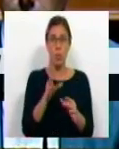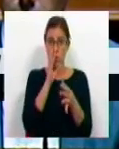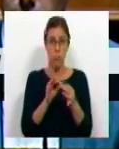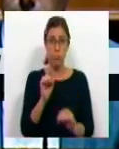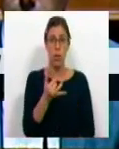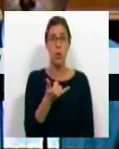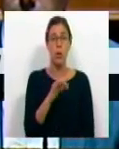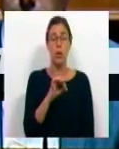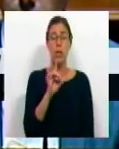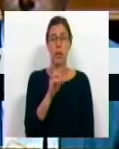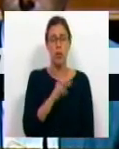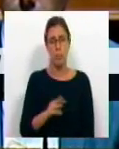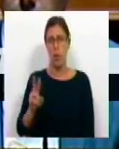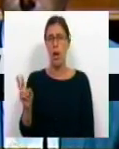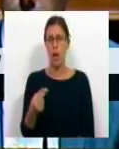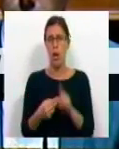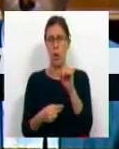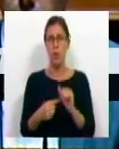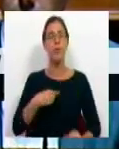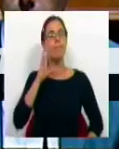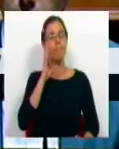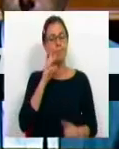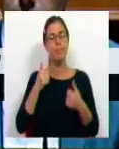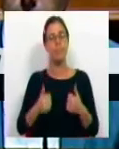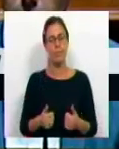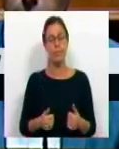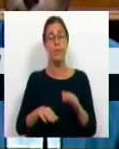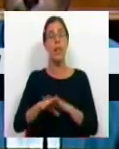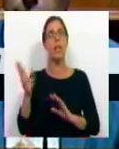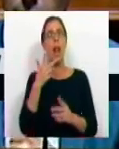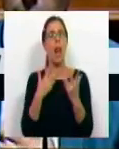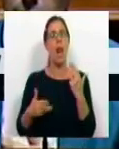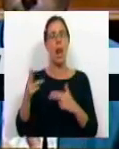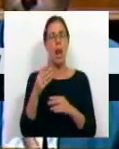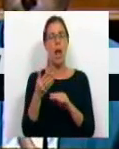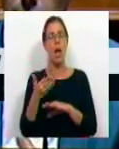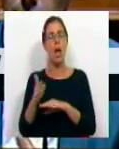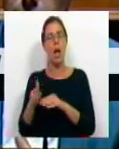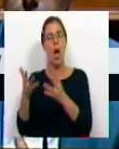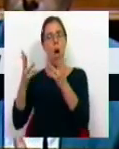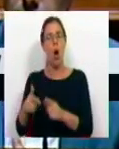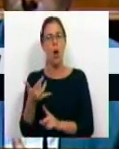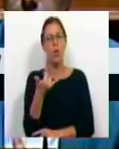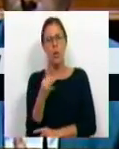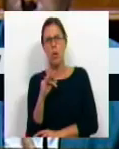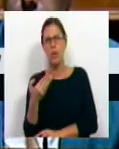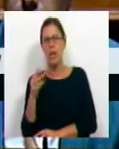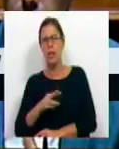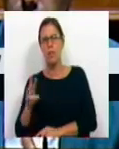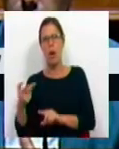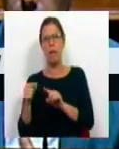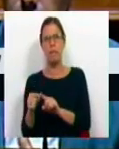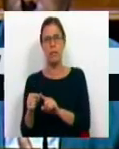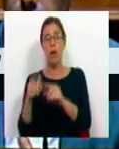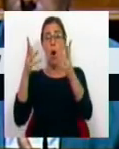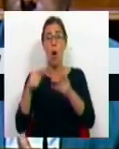pequeno, 286 milhões de euros. Sabemos muito bem que a direita critica a suborçamentação de 247 milhões de